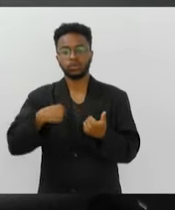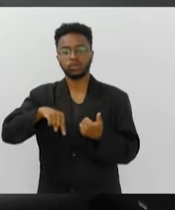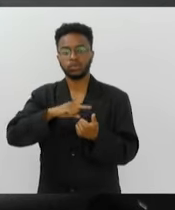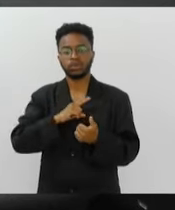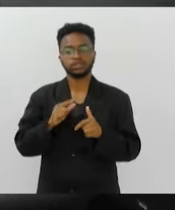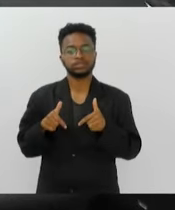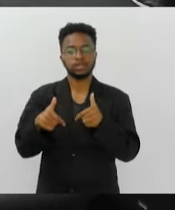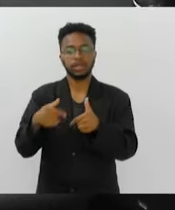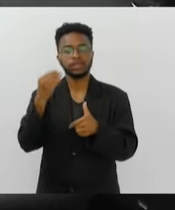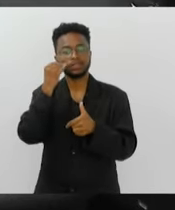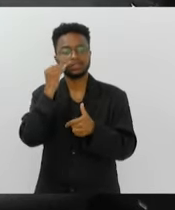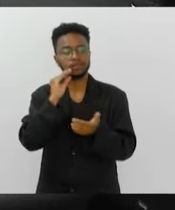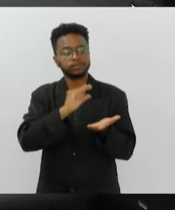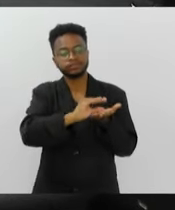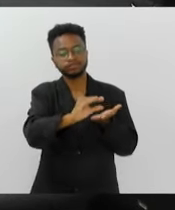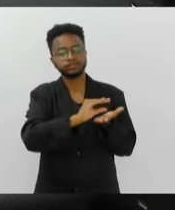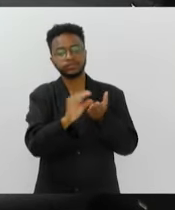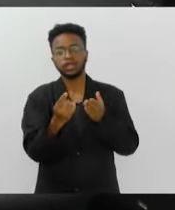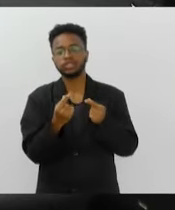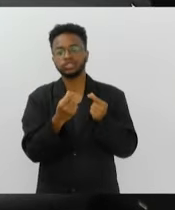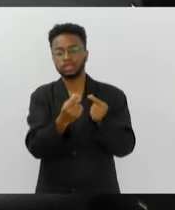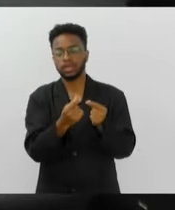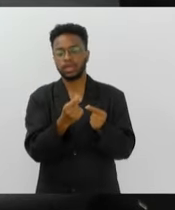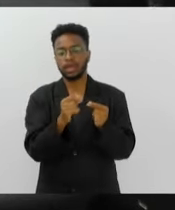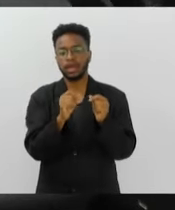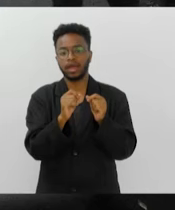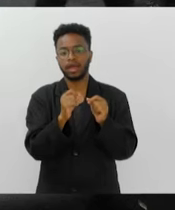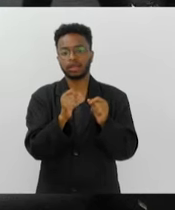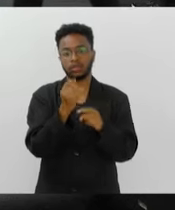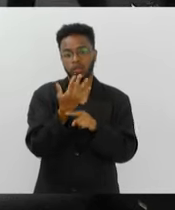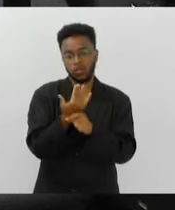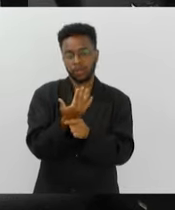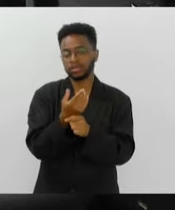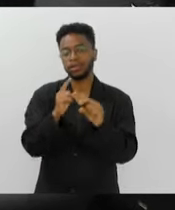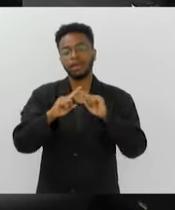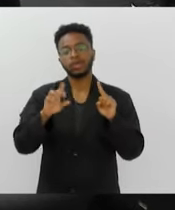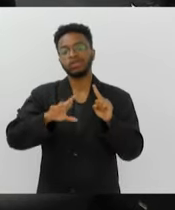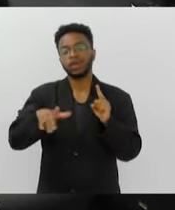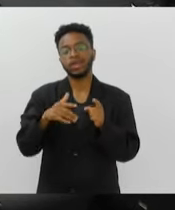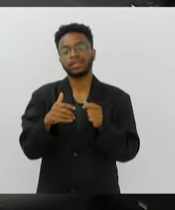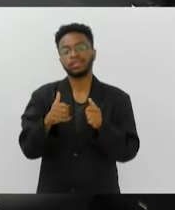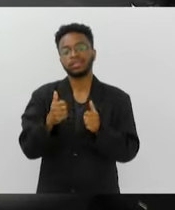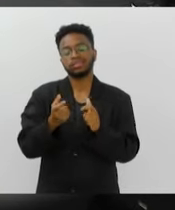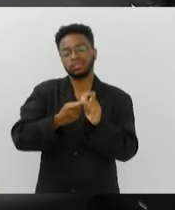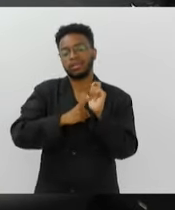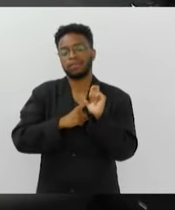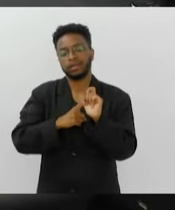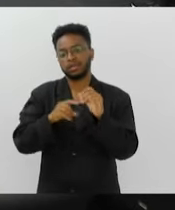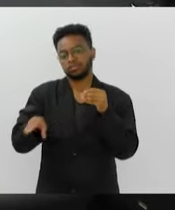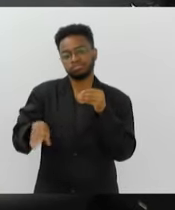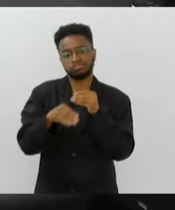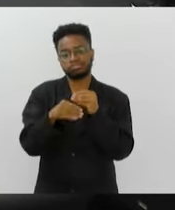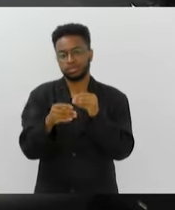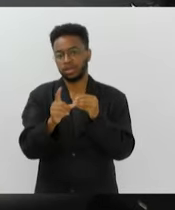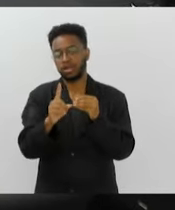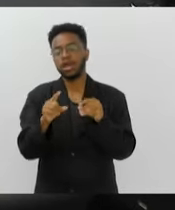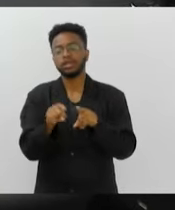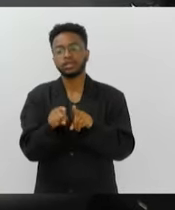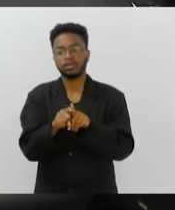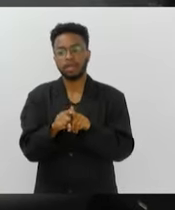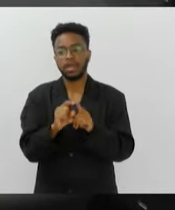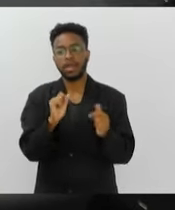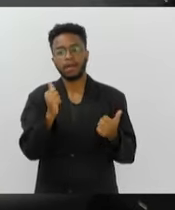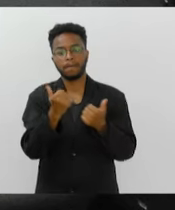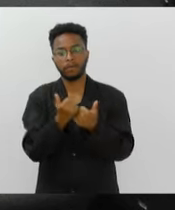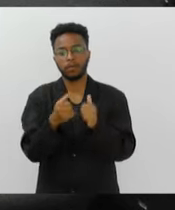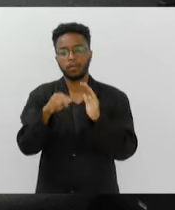tenha mais financiamento e não dependa da continuidade de suplementação orçamentária E especialmente para fortalecer